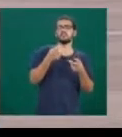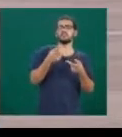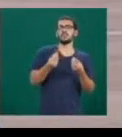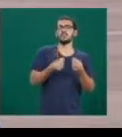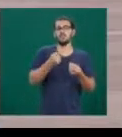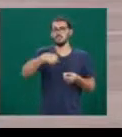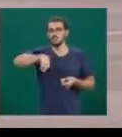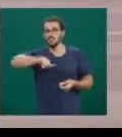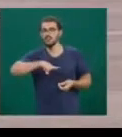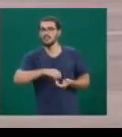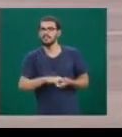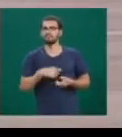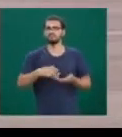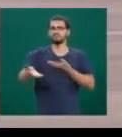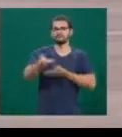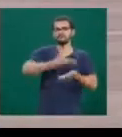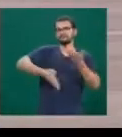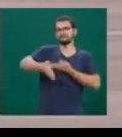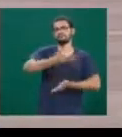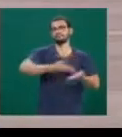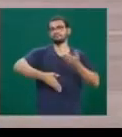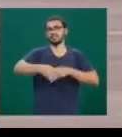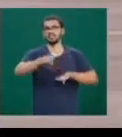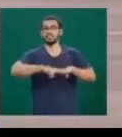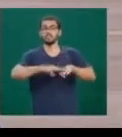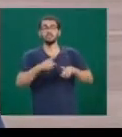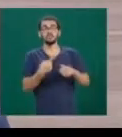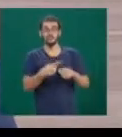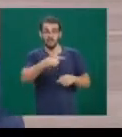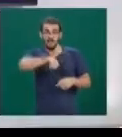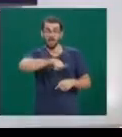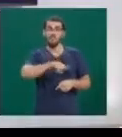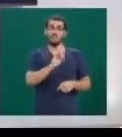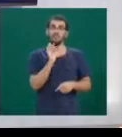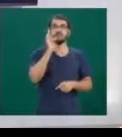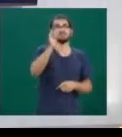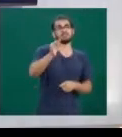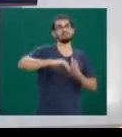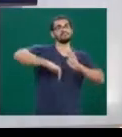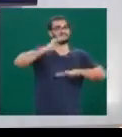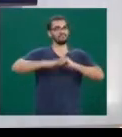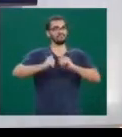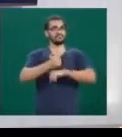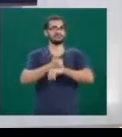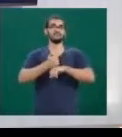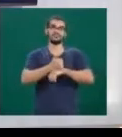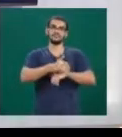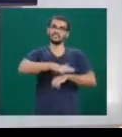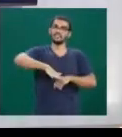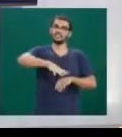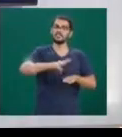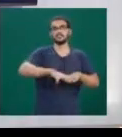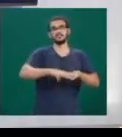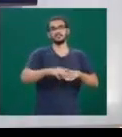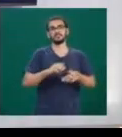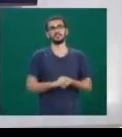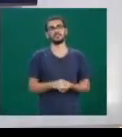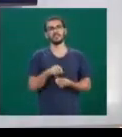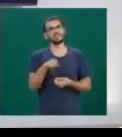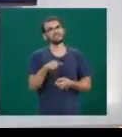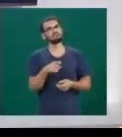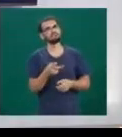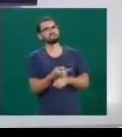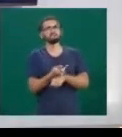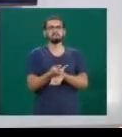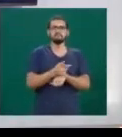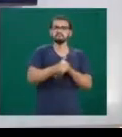aí com a área de matemática, principalmente na condição de futuros profissionais da área. Você procura uma oportunidade de estágio ou emprego? Tem